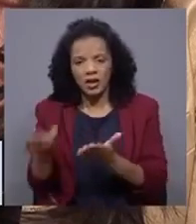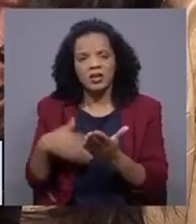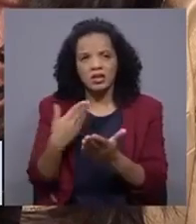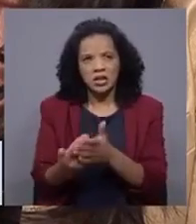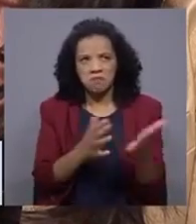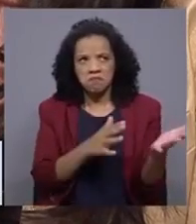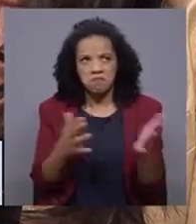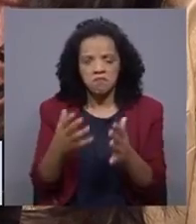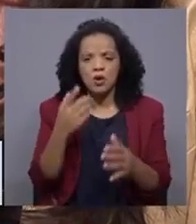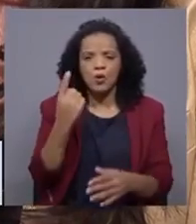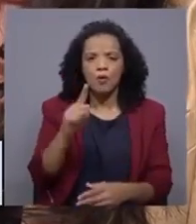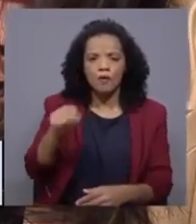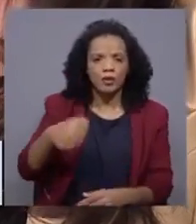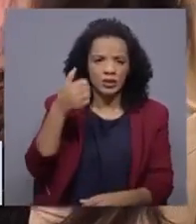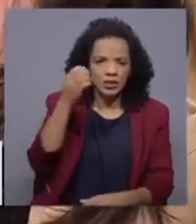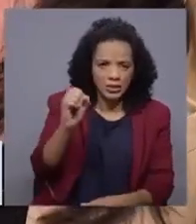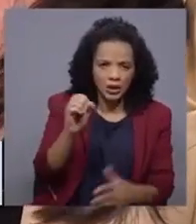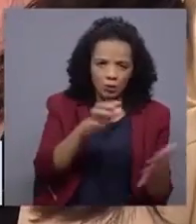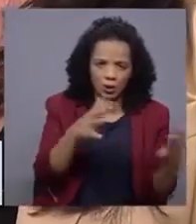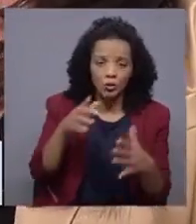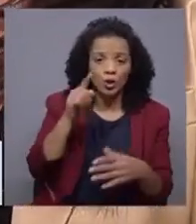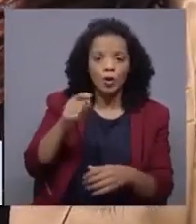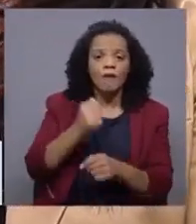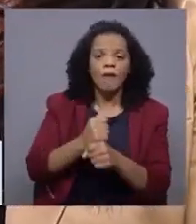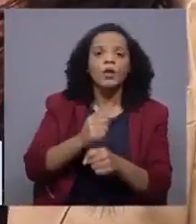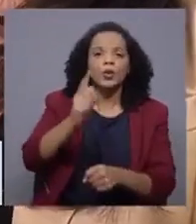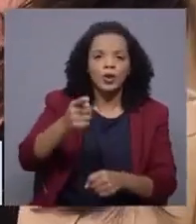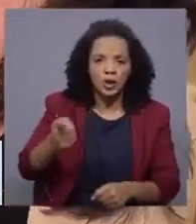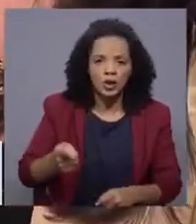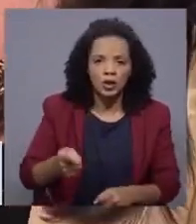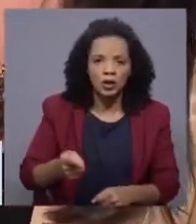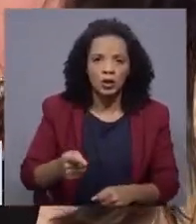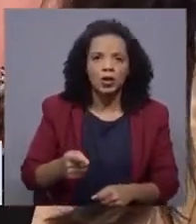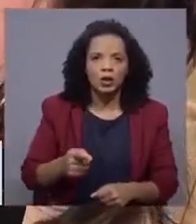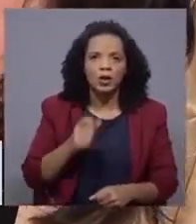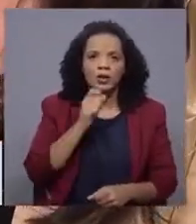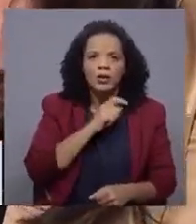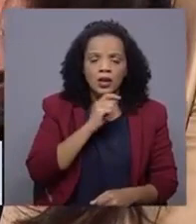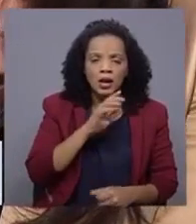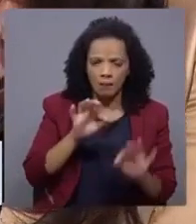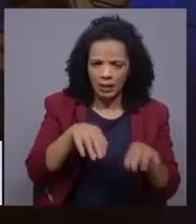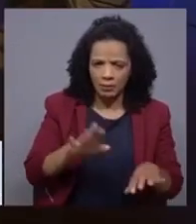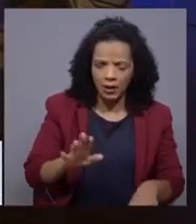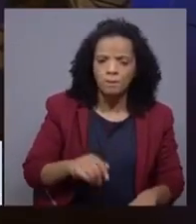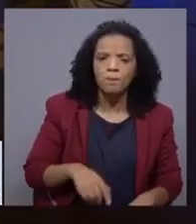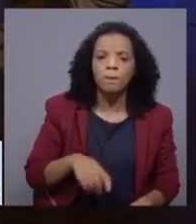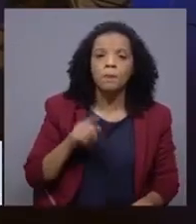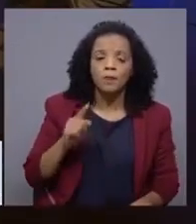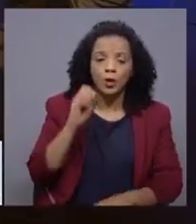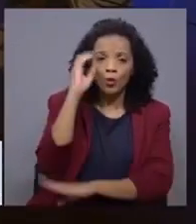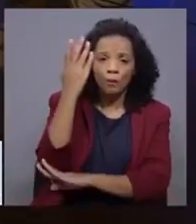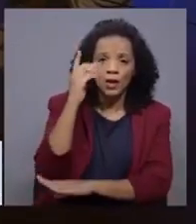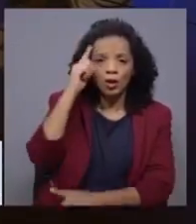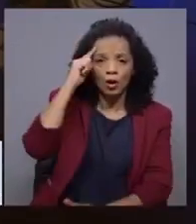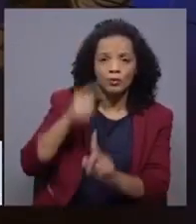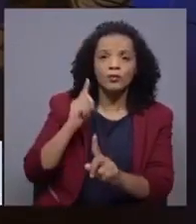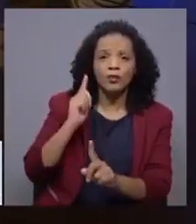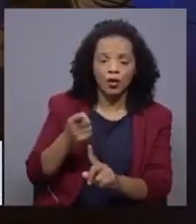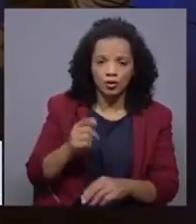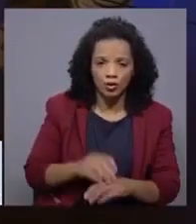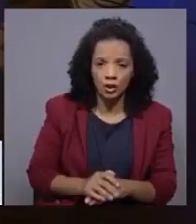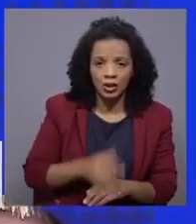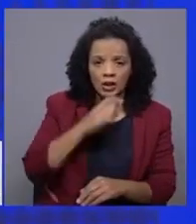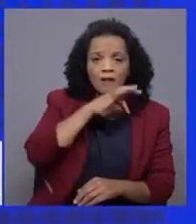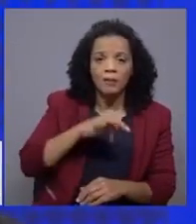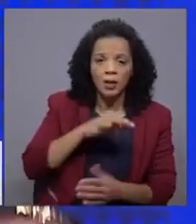cerca de 1,5 euro arredondado. Muito o que bem. Você vai estar a fazer? Tem que dar a oportunidade à resposta. Só para acabar. O PAN vai fazer é com que as famílias mais